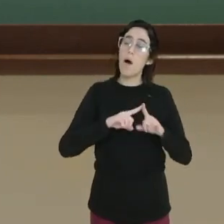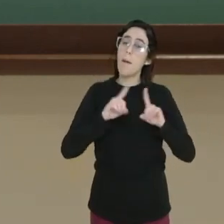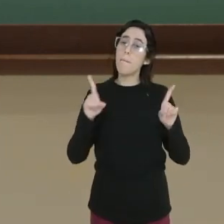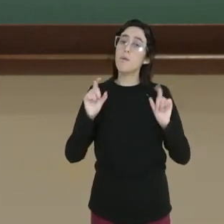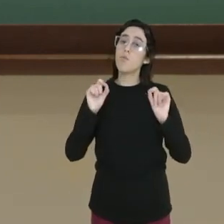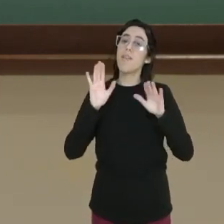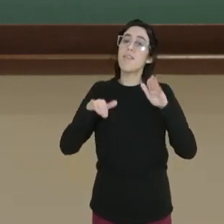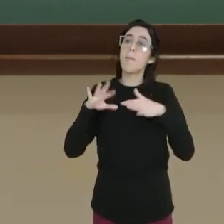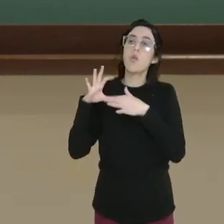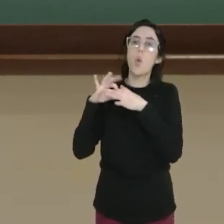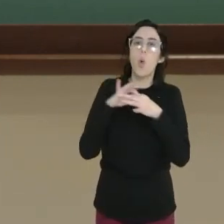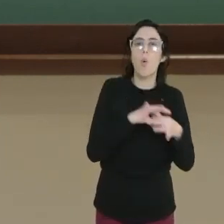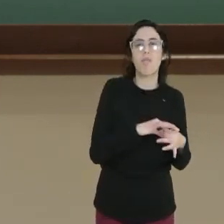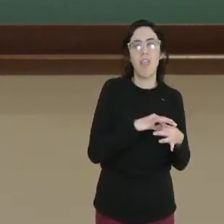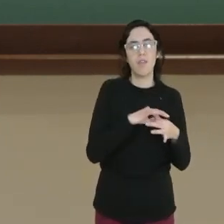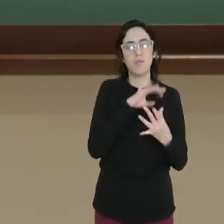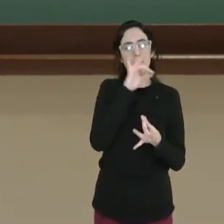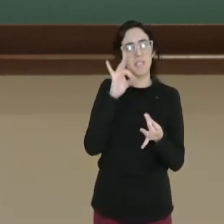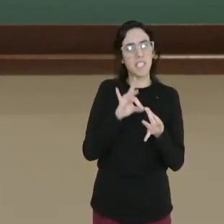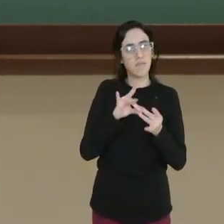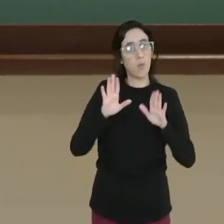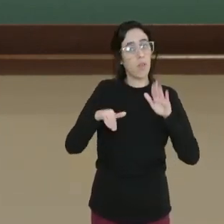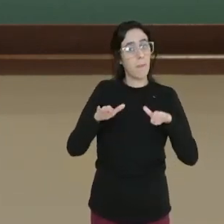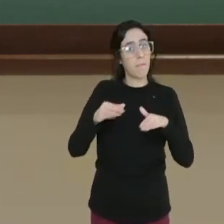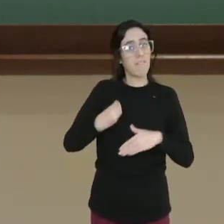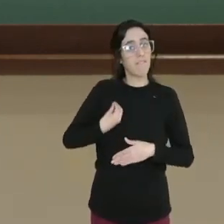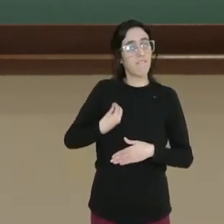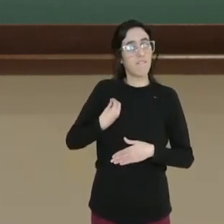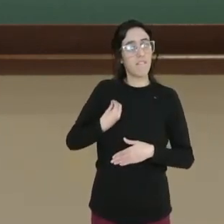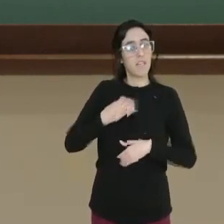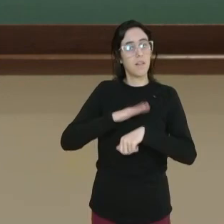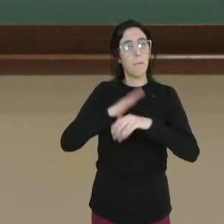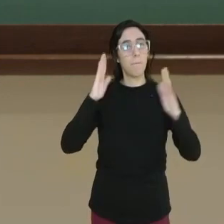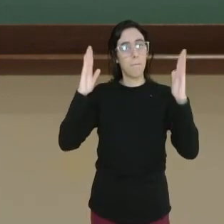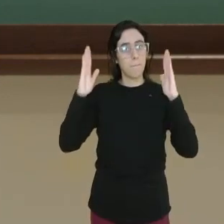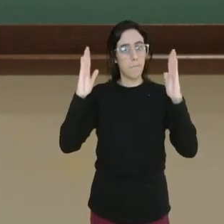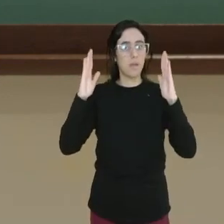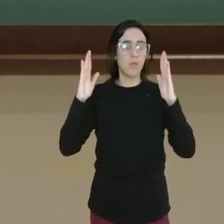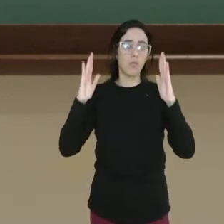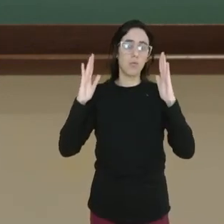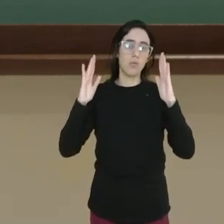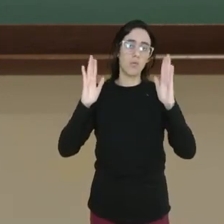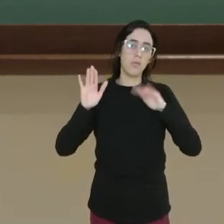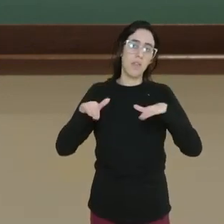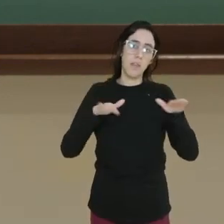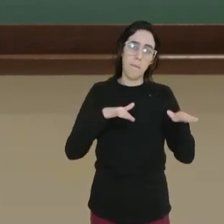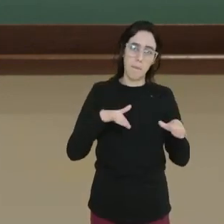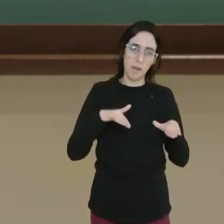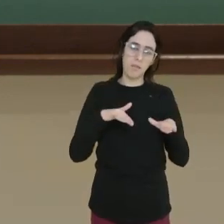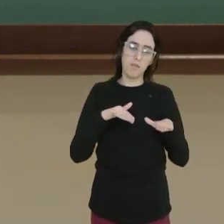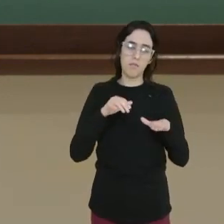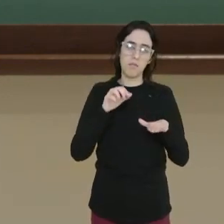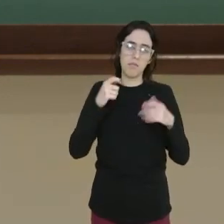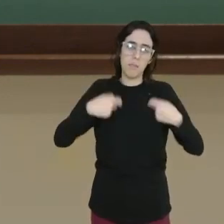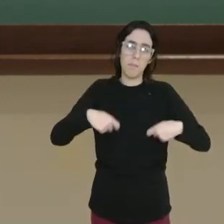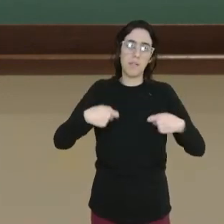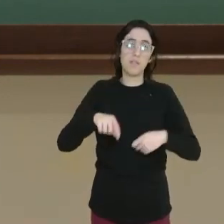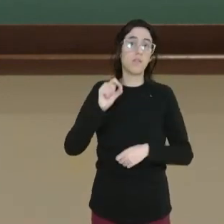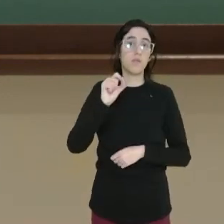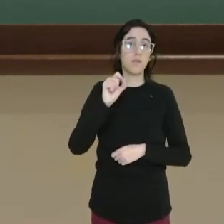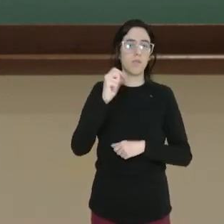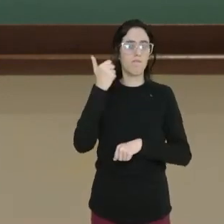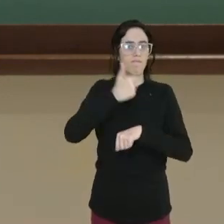contexto específico, tendo em vista atingir essa finalidade que é a manutenção